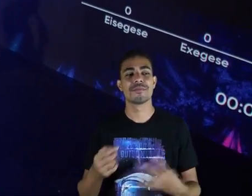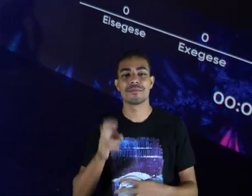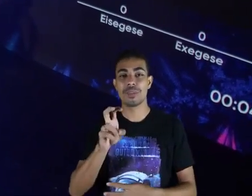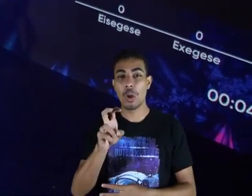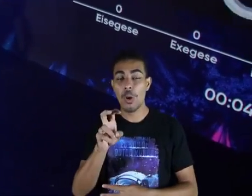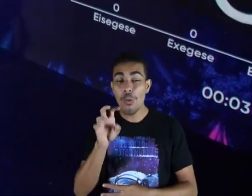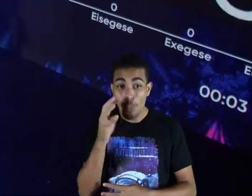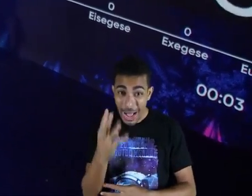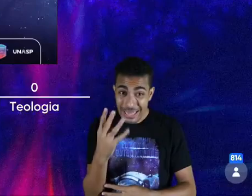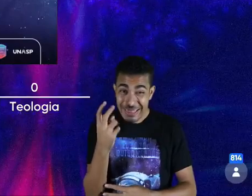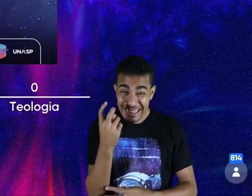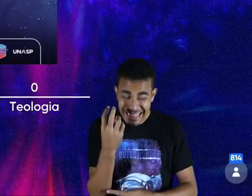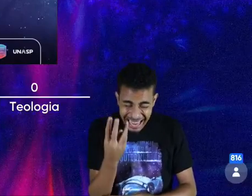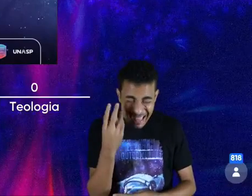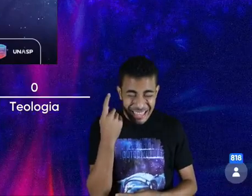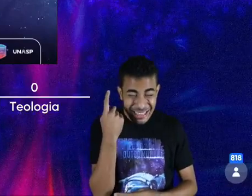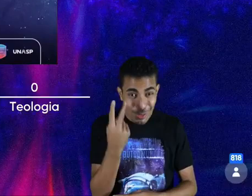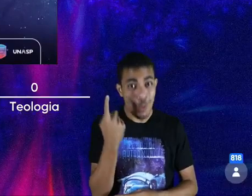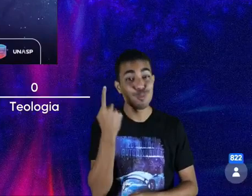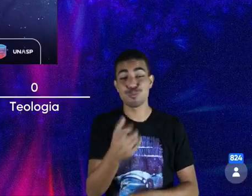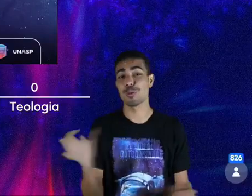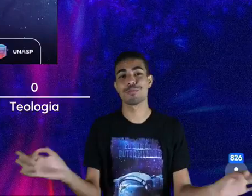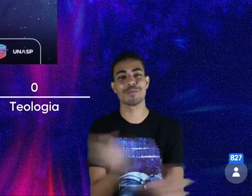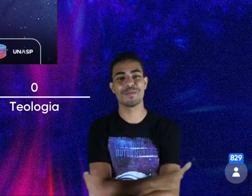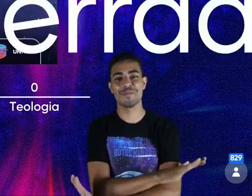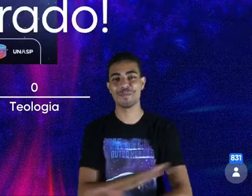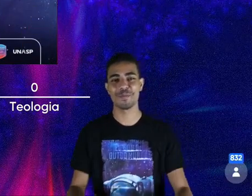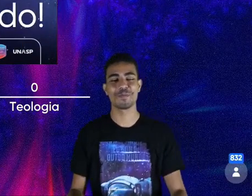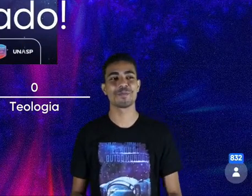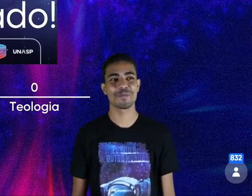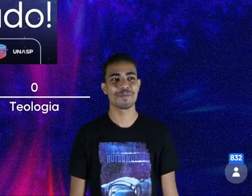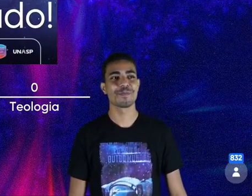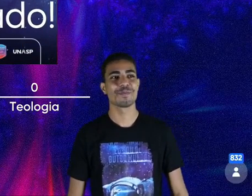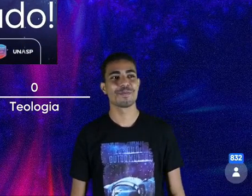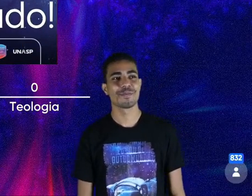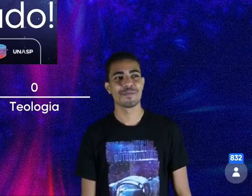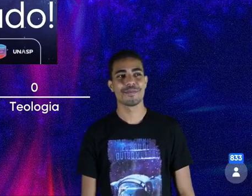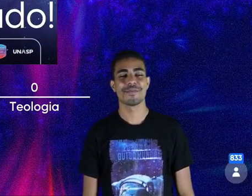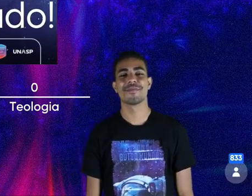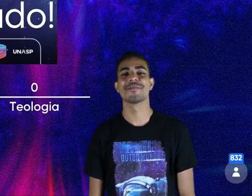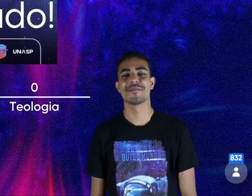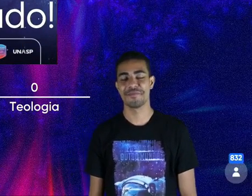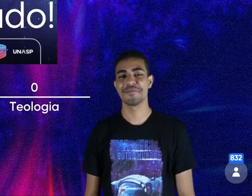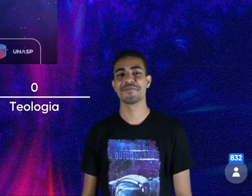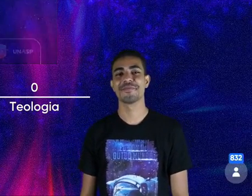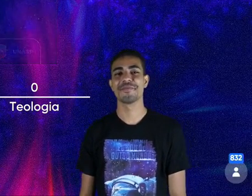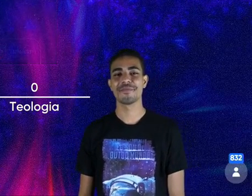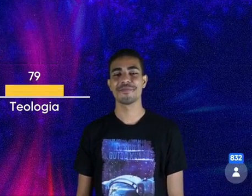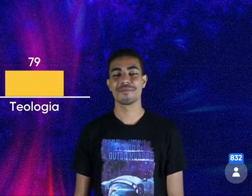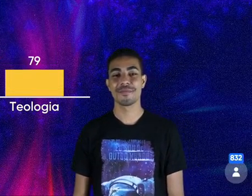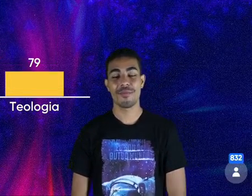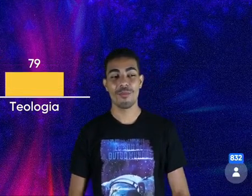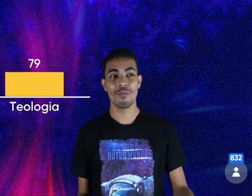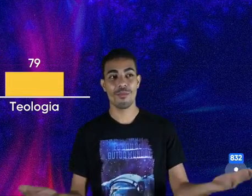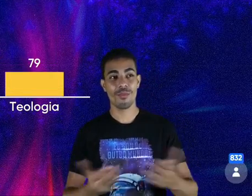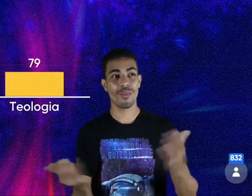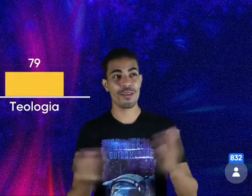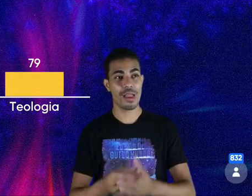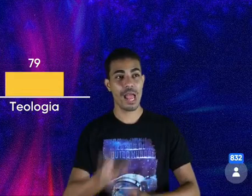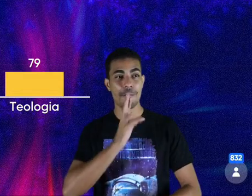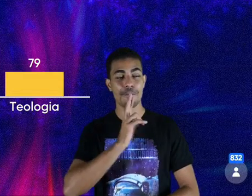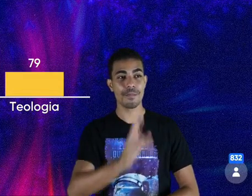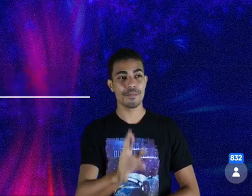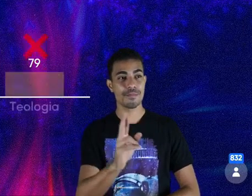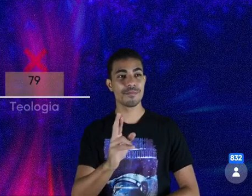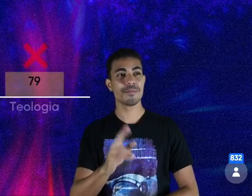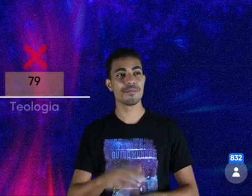5, 4, 3, 2, 1. Valeu! Tempo encerrado. Vamos então para o nosso